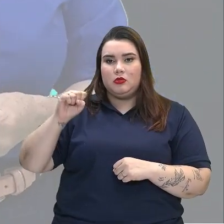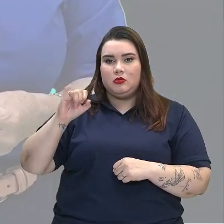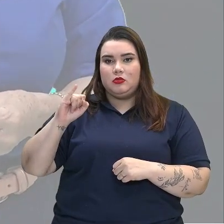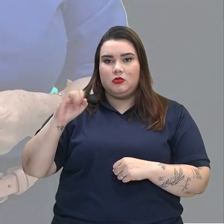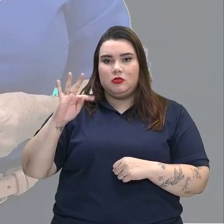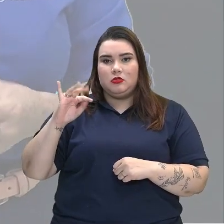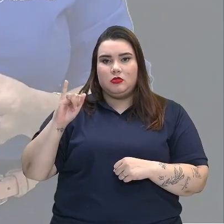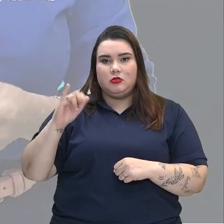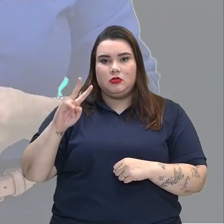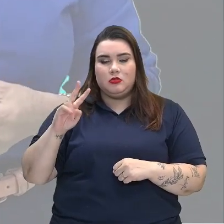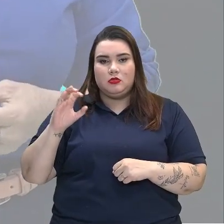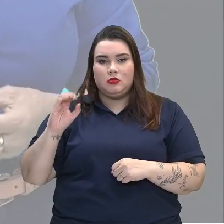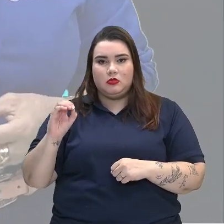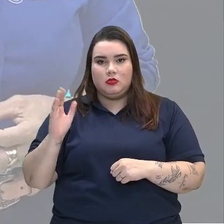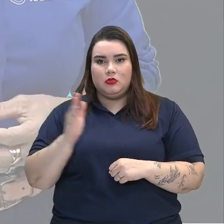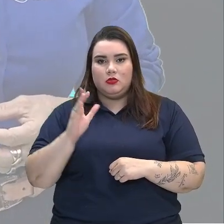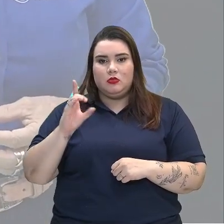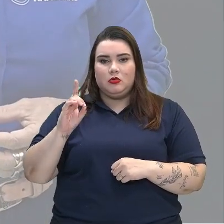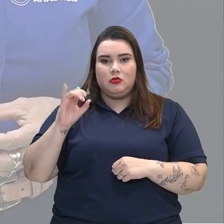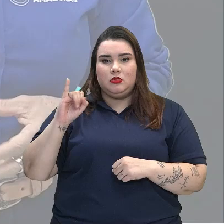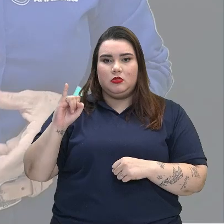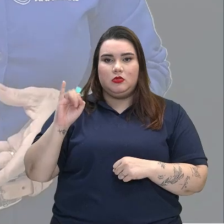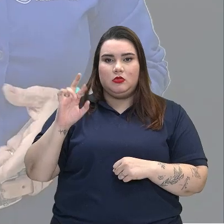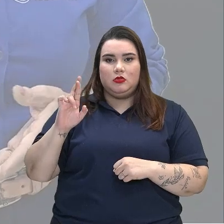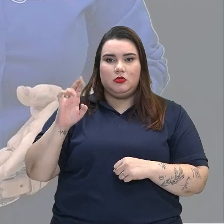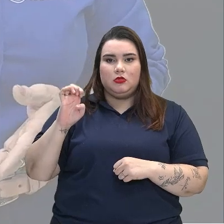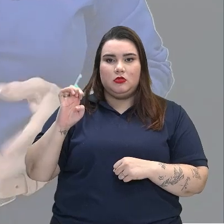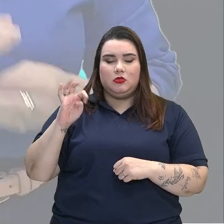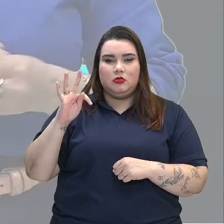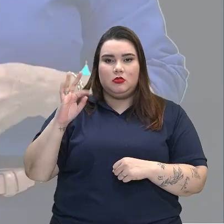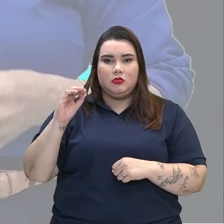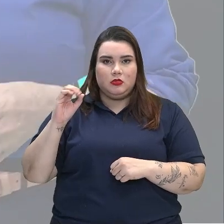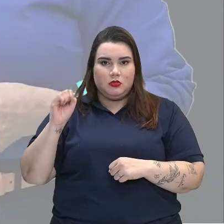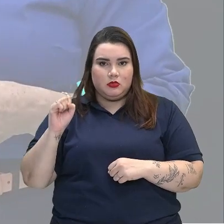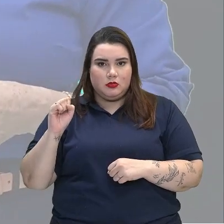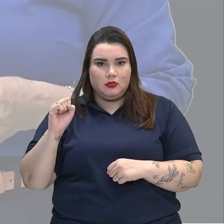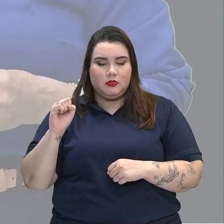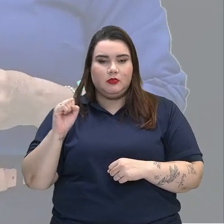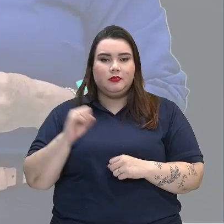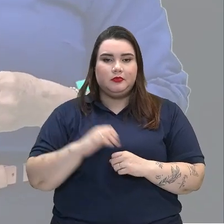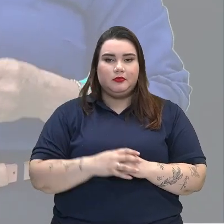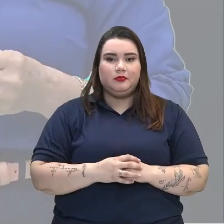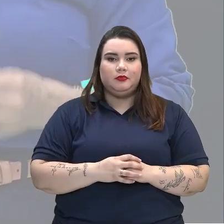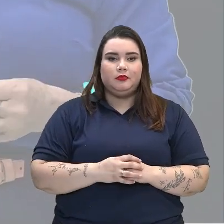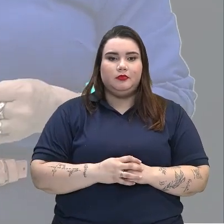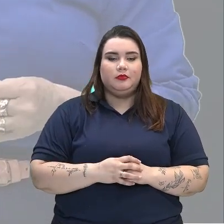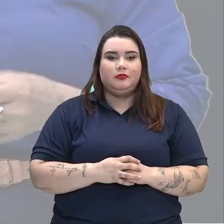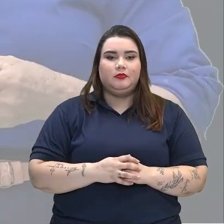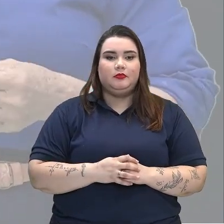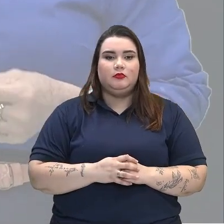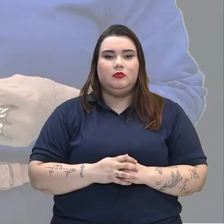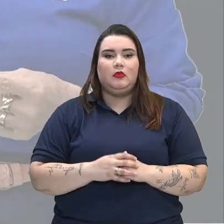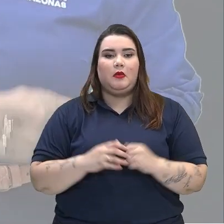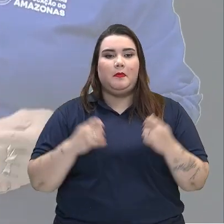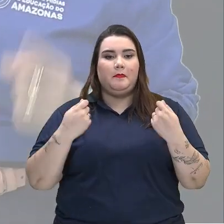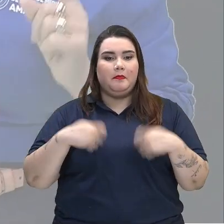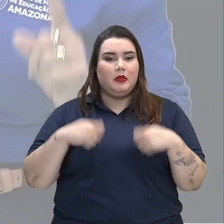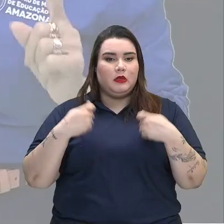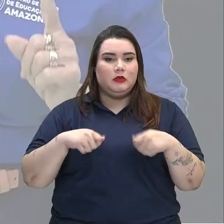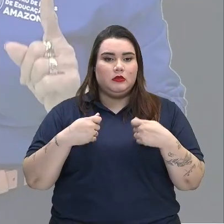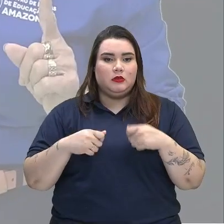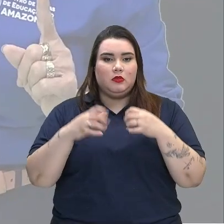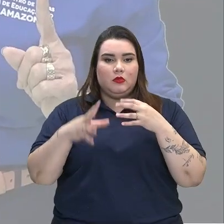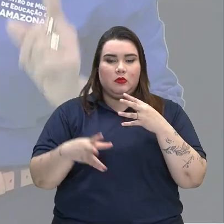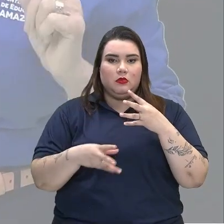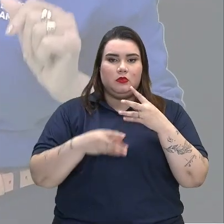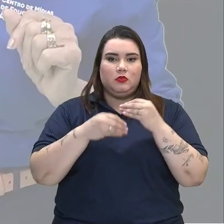sujeito para a ação, para o seu objeto. Então, os transitivos diretos, eles exigem